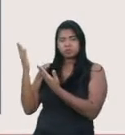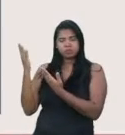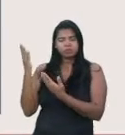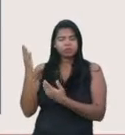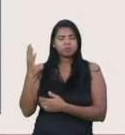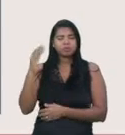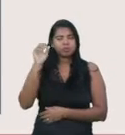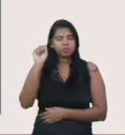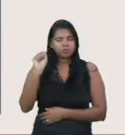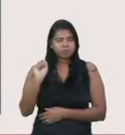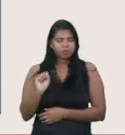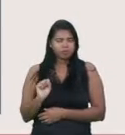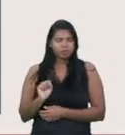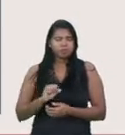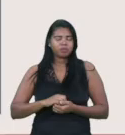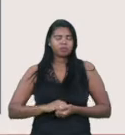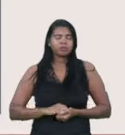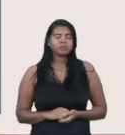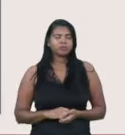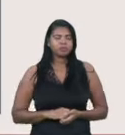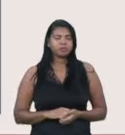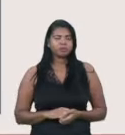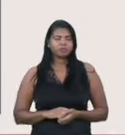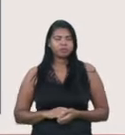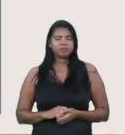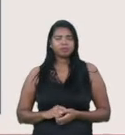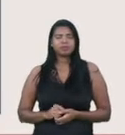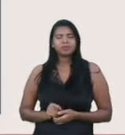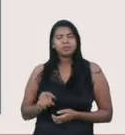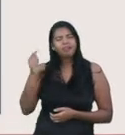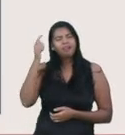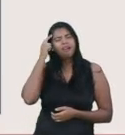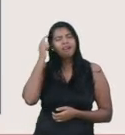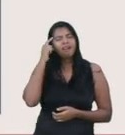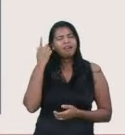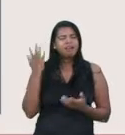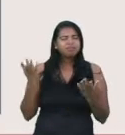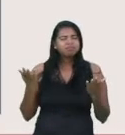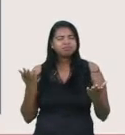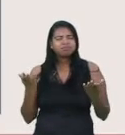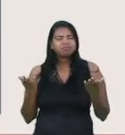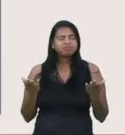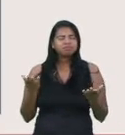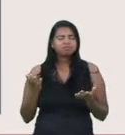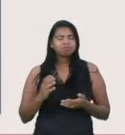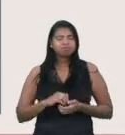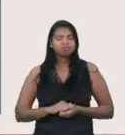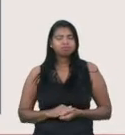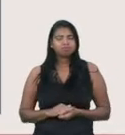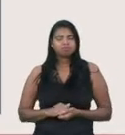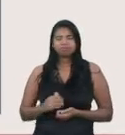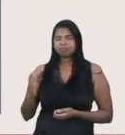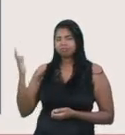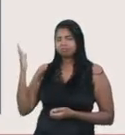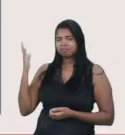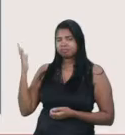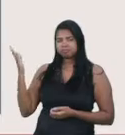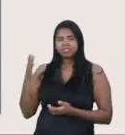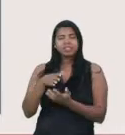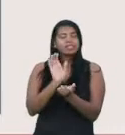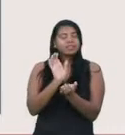aurora austral no polo sul. E aí você deve estar pensando, Paulinho, por que eu não vejo a aurora boreal aqui no